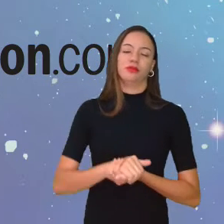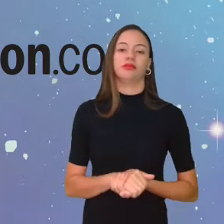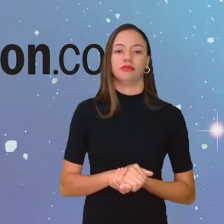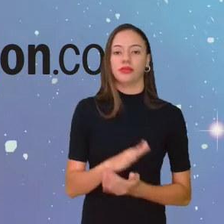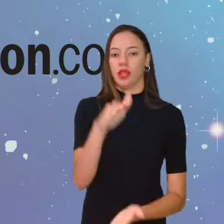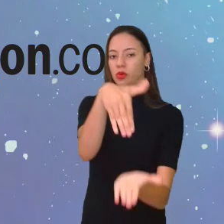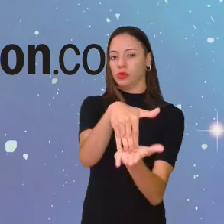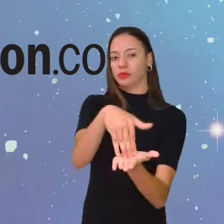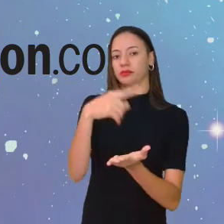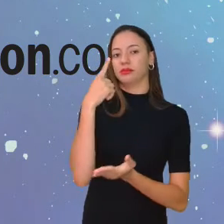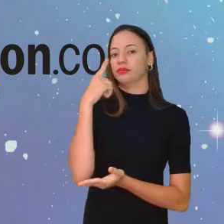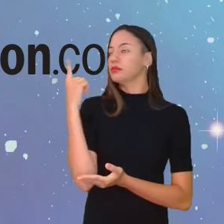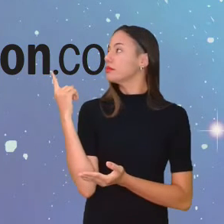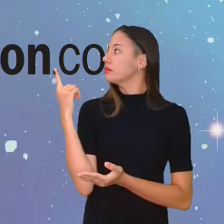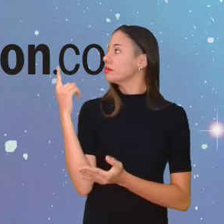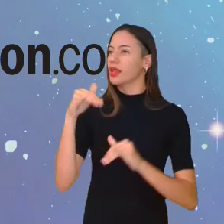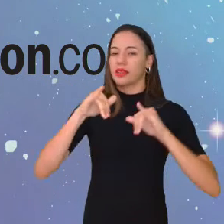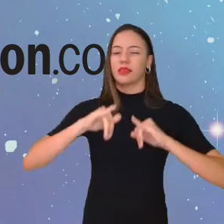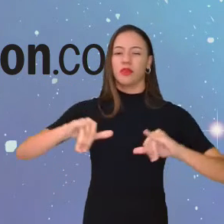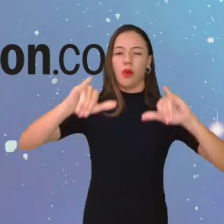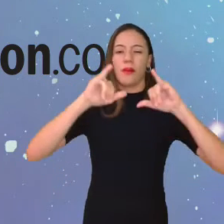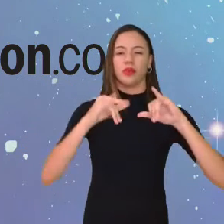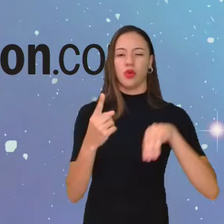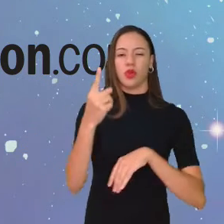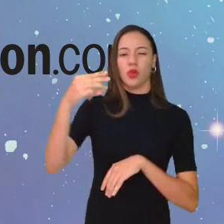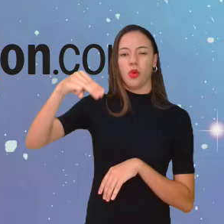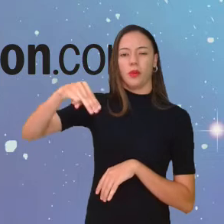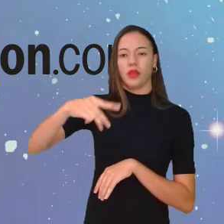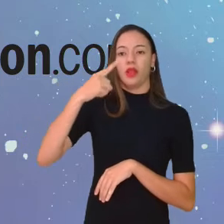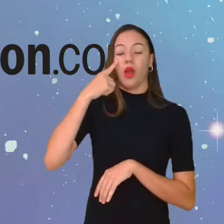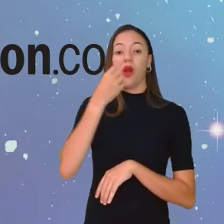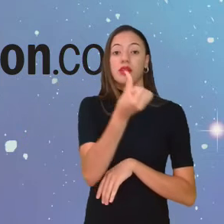última aí, dessa informação aí em 1 minuto, são